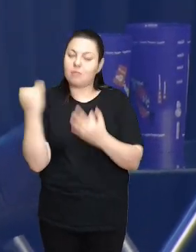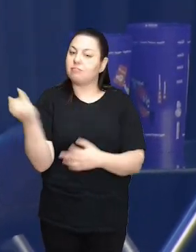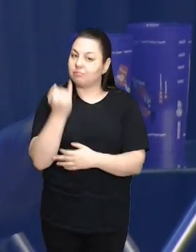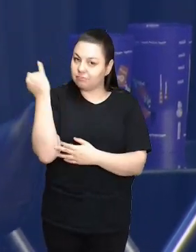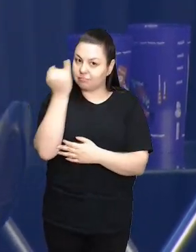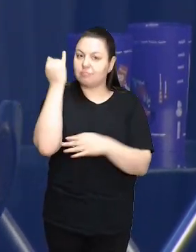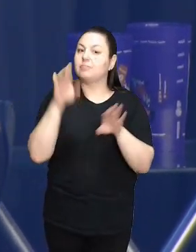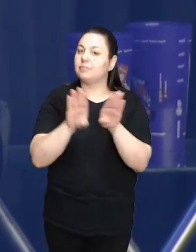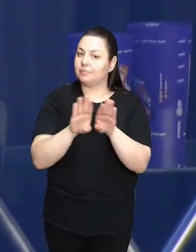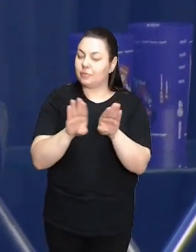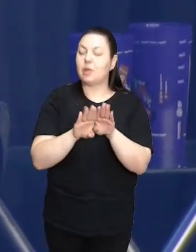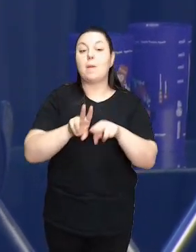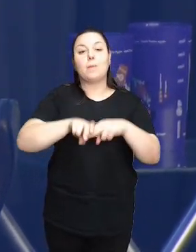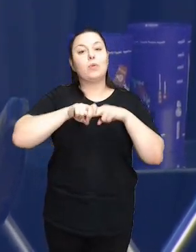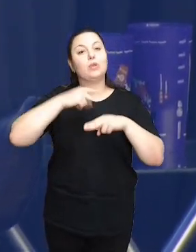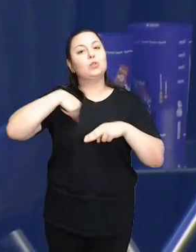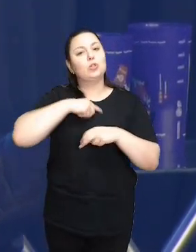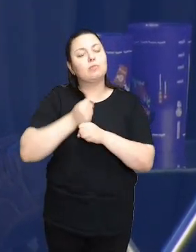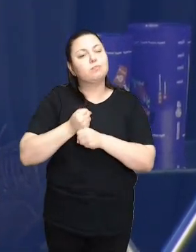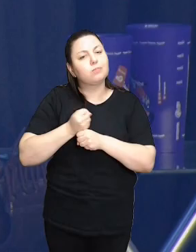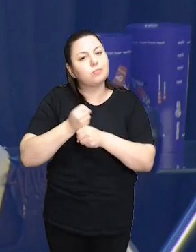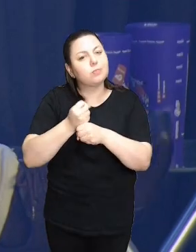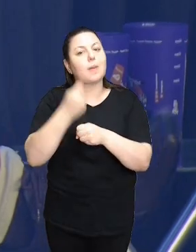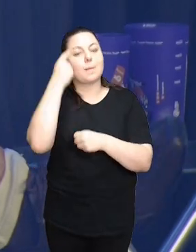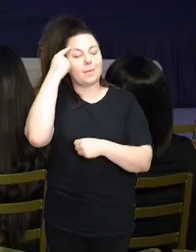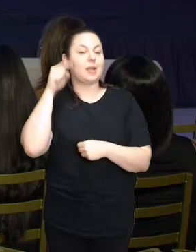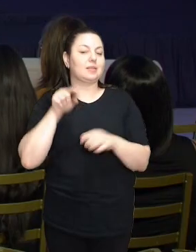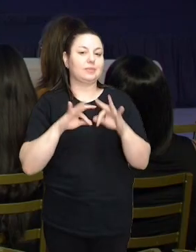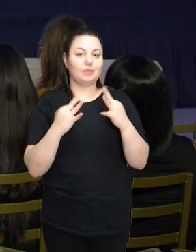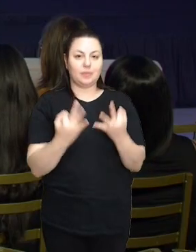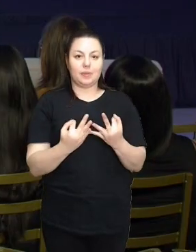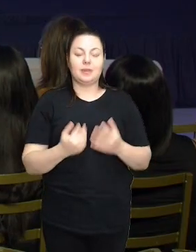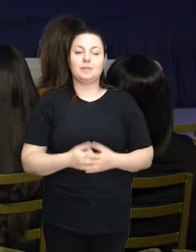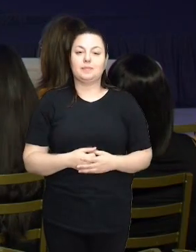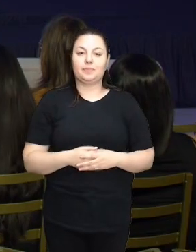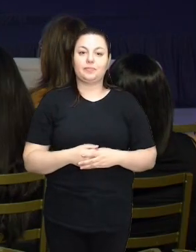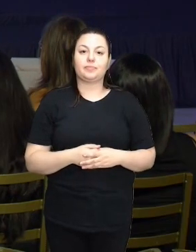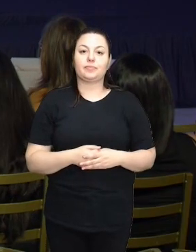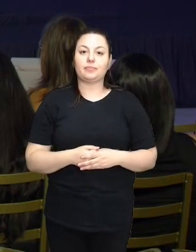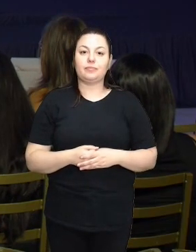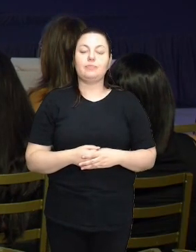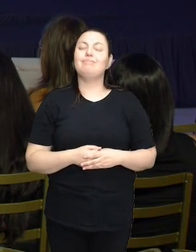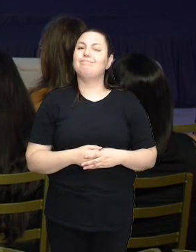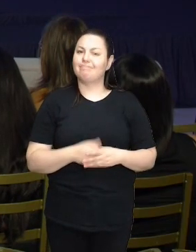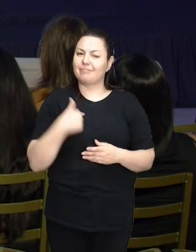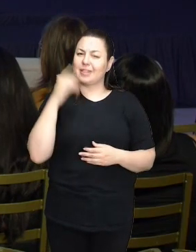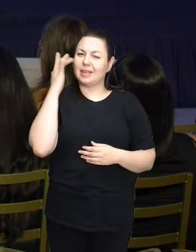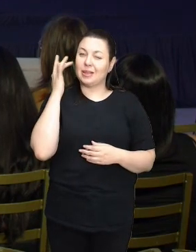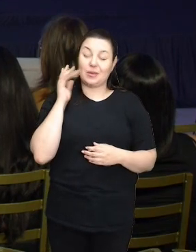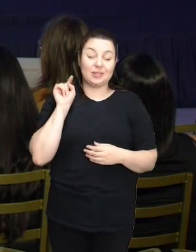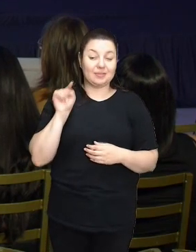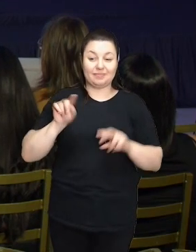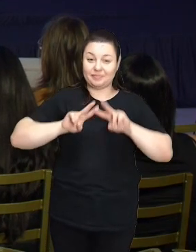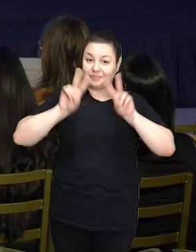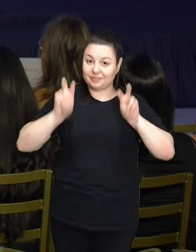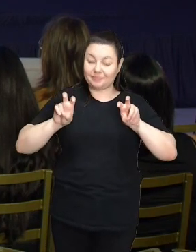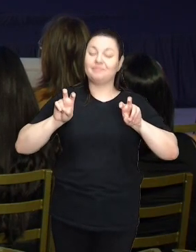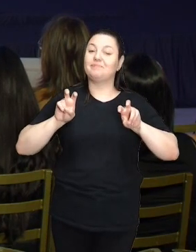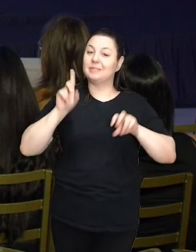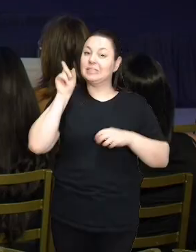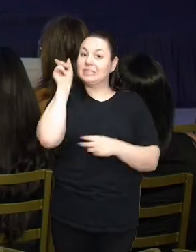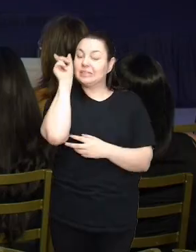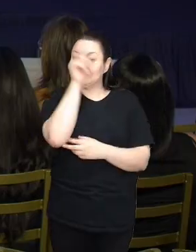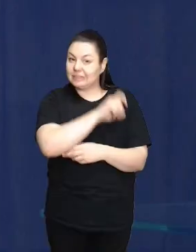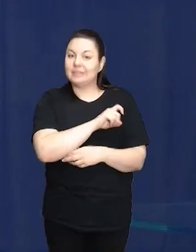enfoque nos últimos anos pensando nas famílias. Eu acho essa questão muito difícil e urgente ao mesmo tempo. Eu